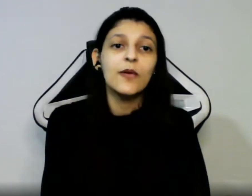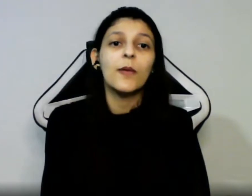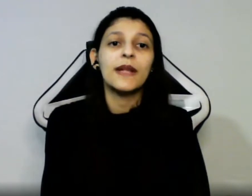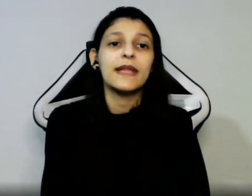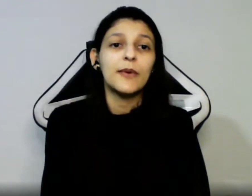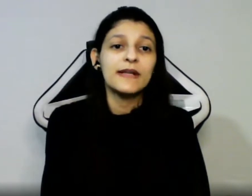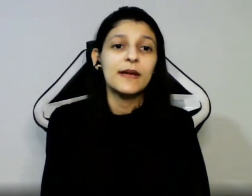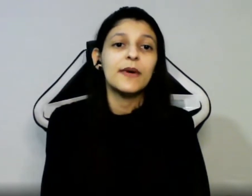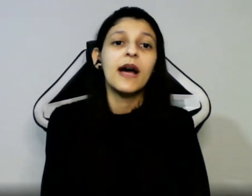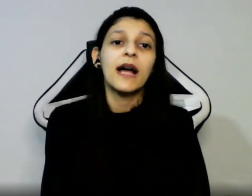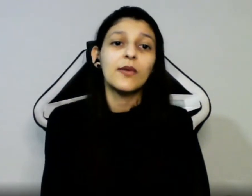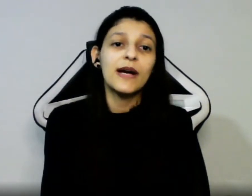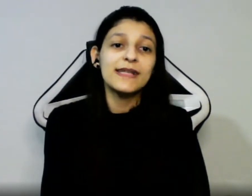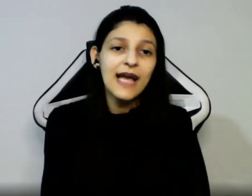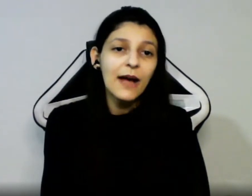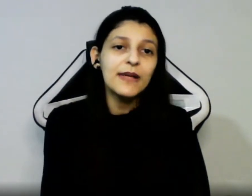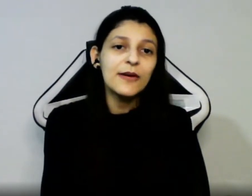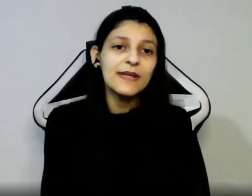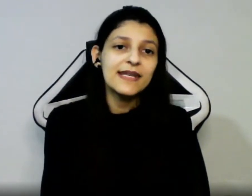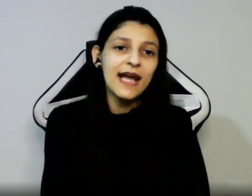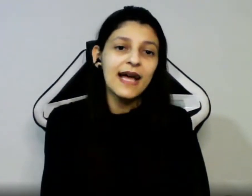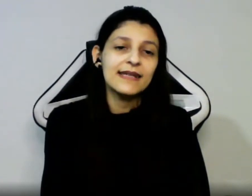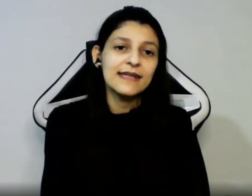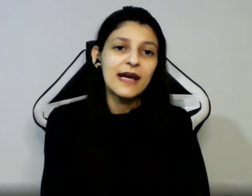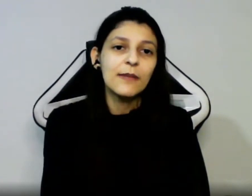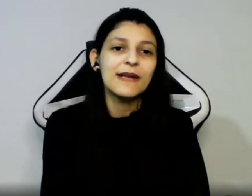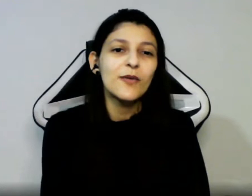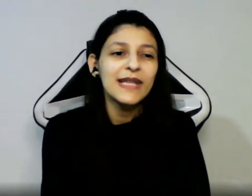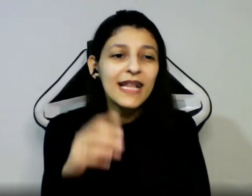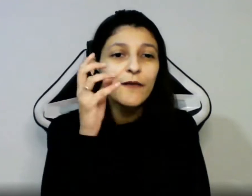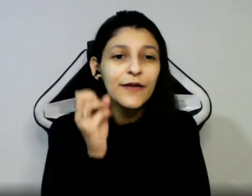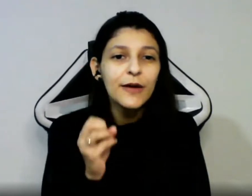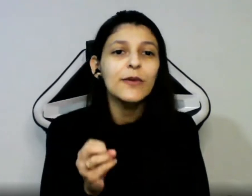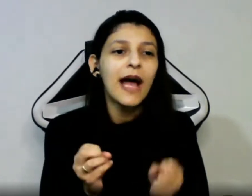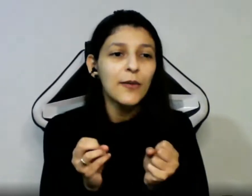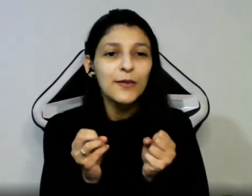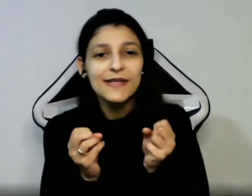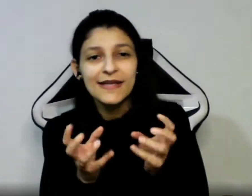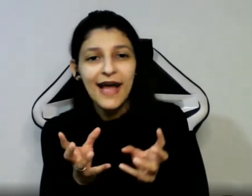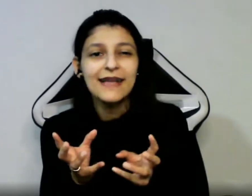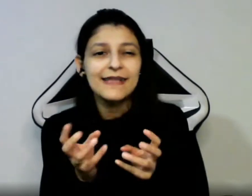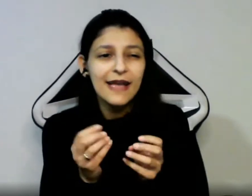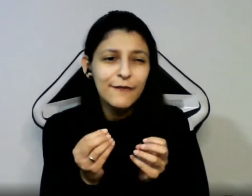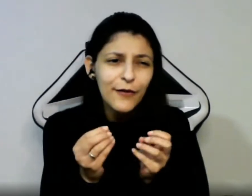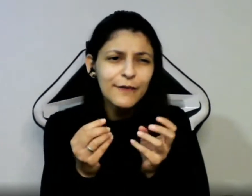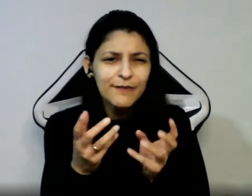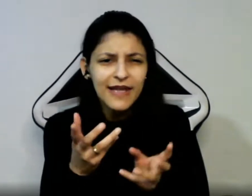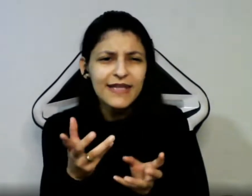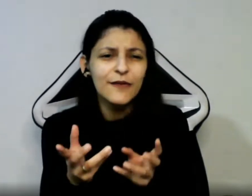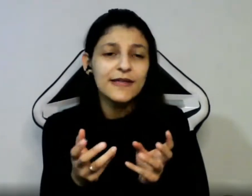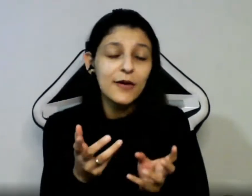consegue compreender, por exemplo, a Tuane sabe língua de sinais, mas quando ela viu lá os sinais e aí